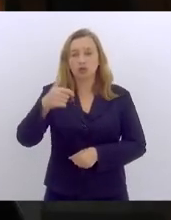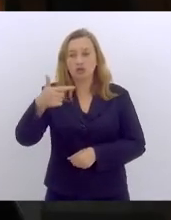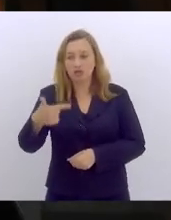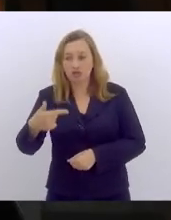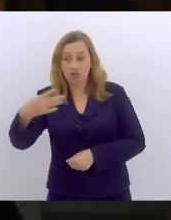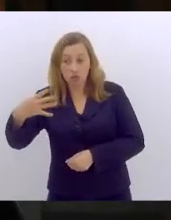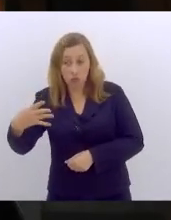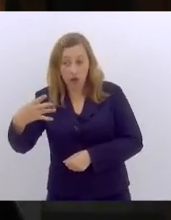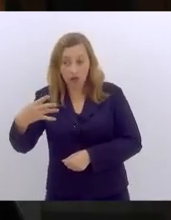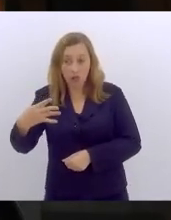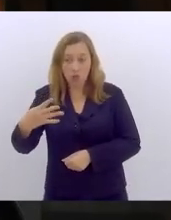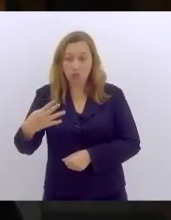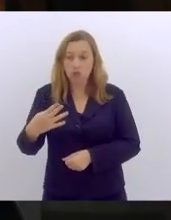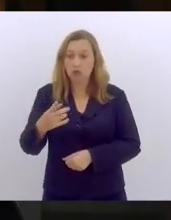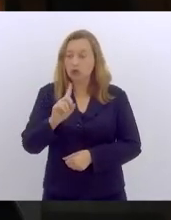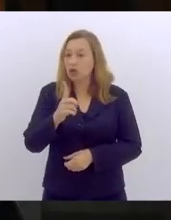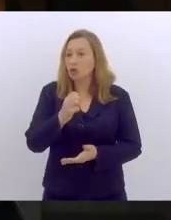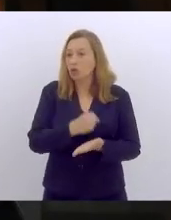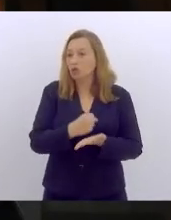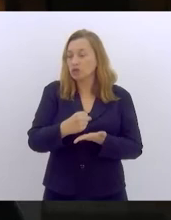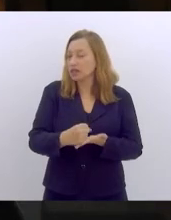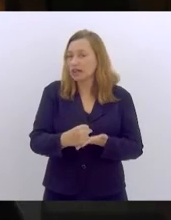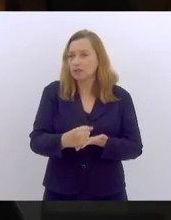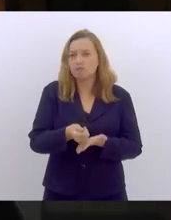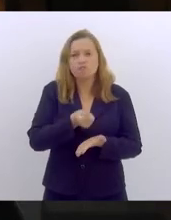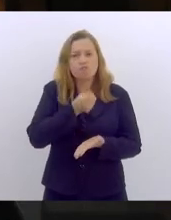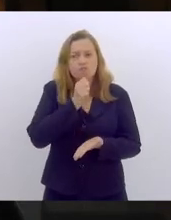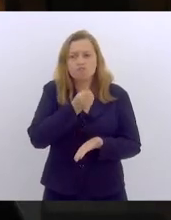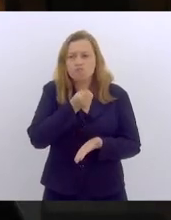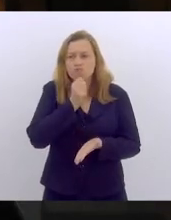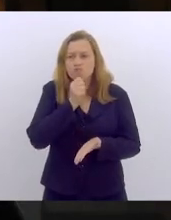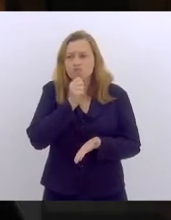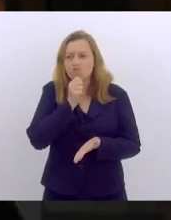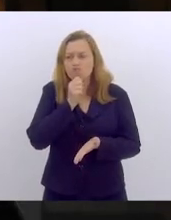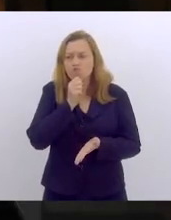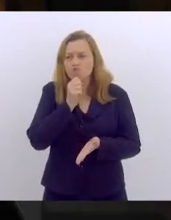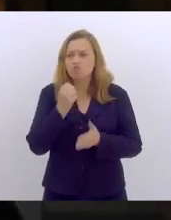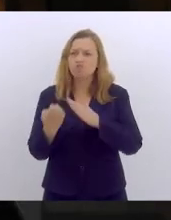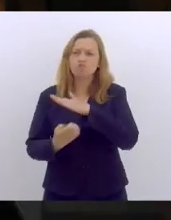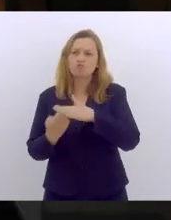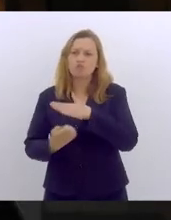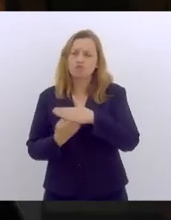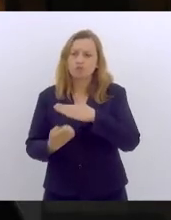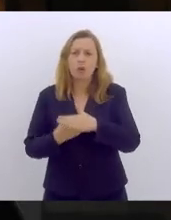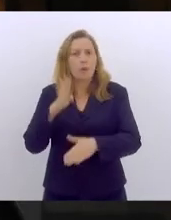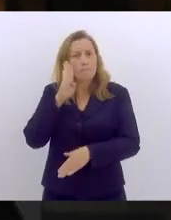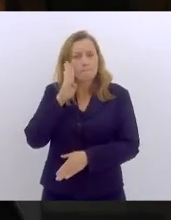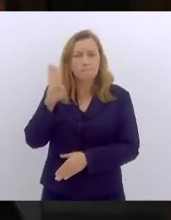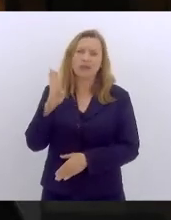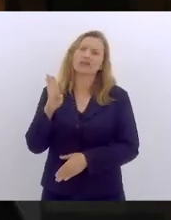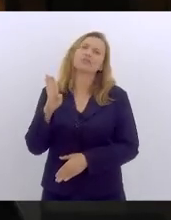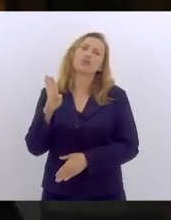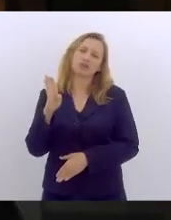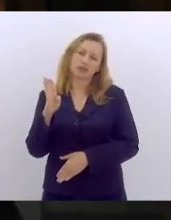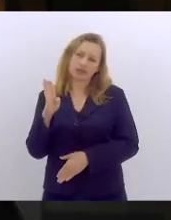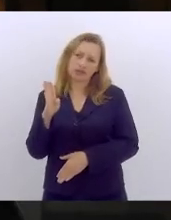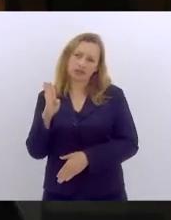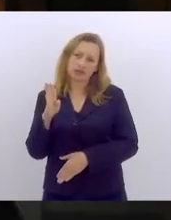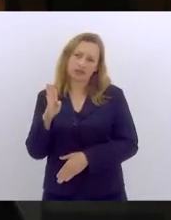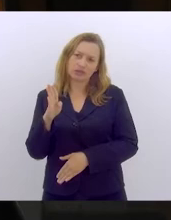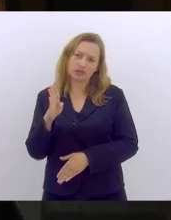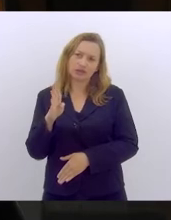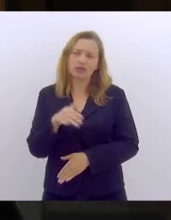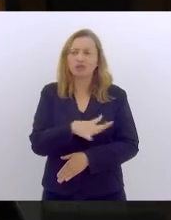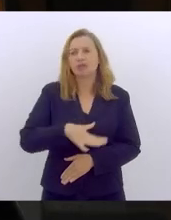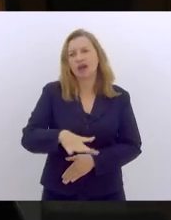2024, não contrate mais nenhuma organização social, principalmente para a